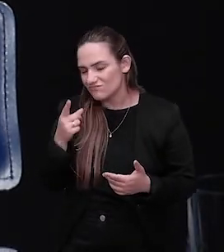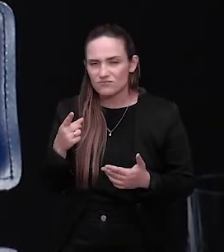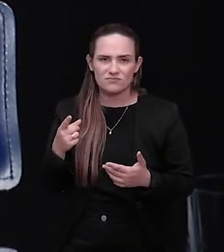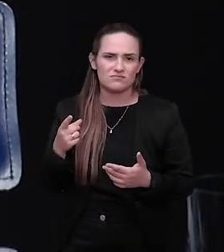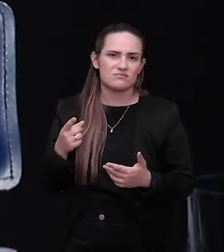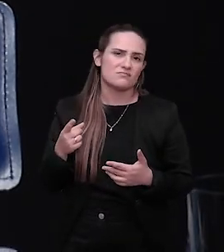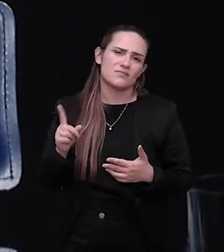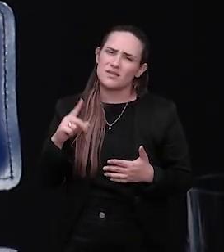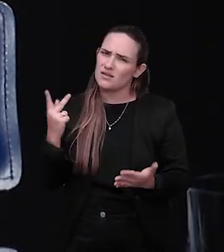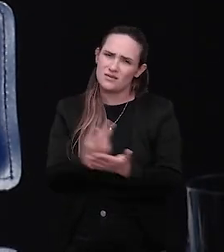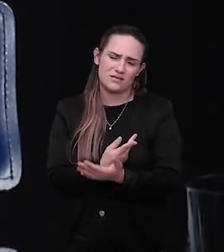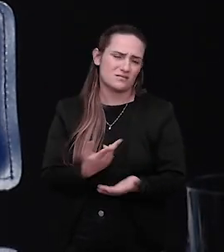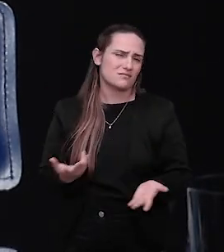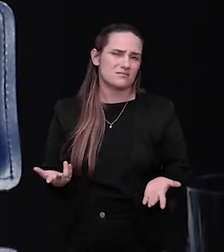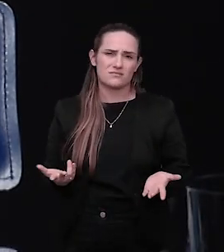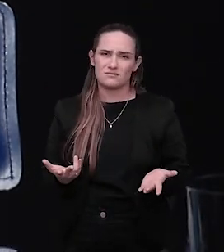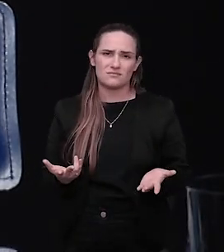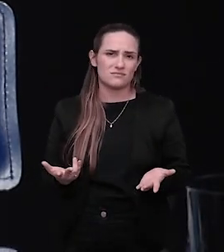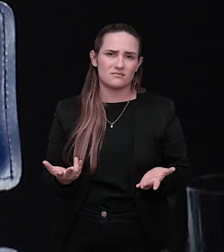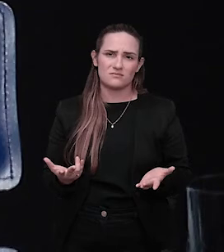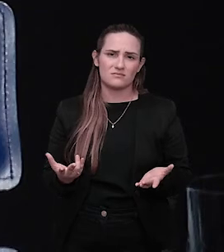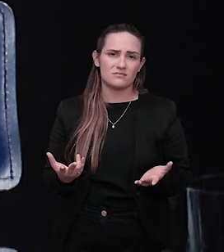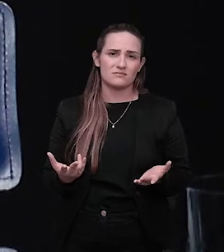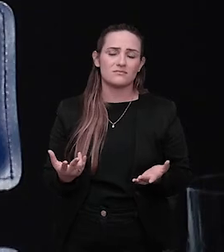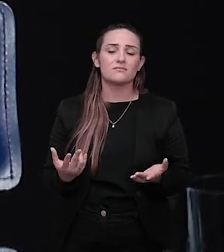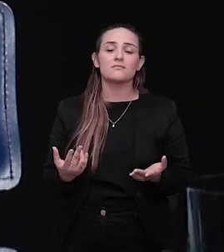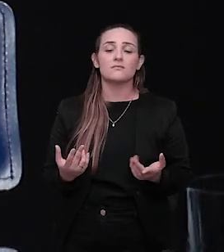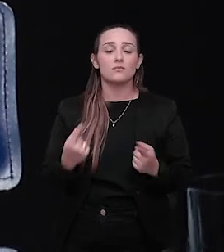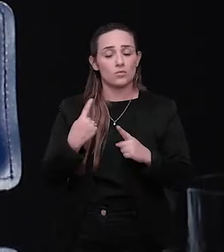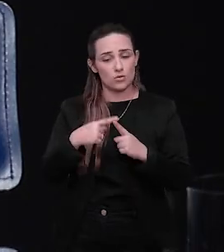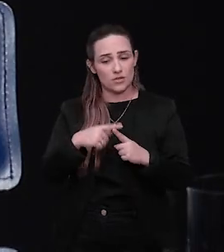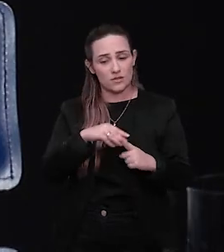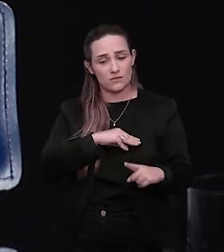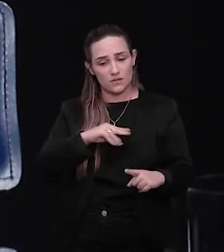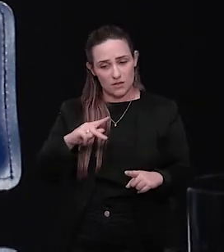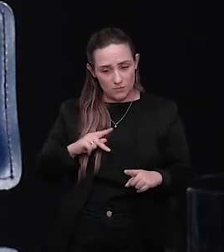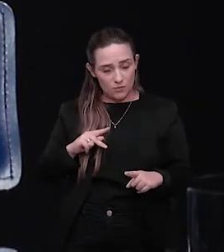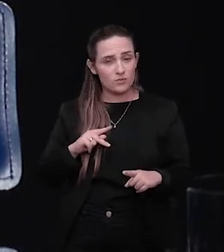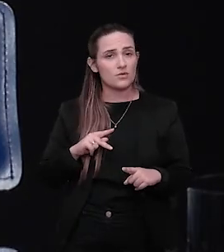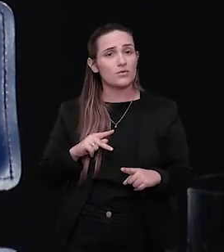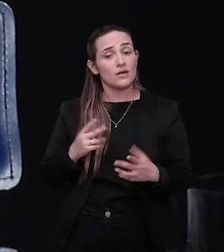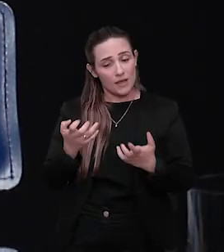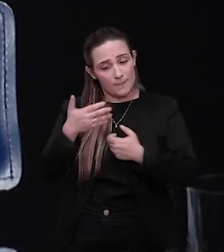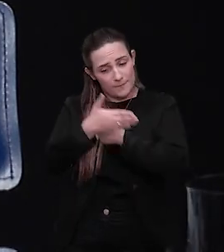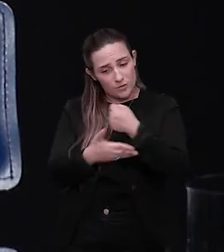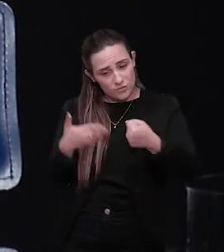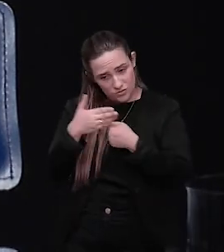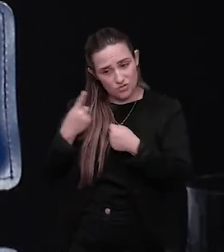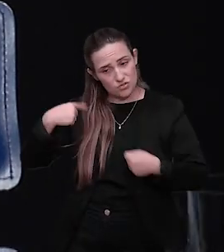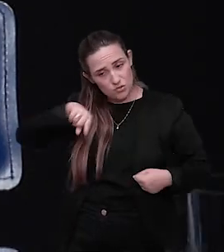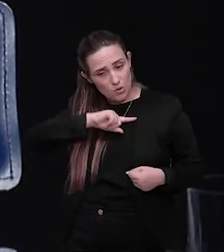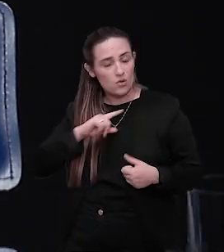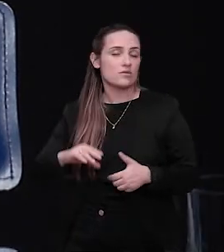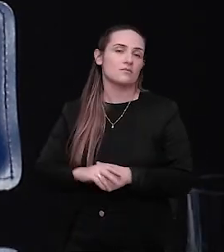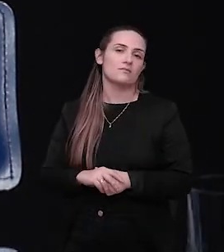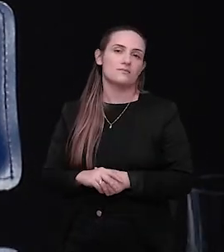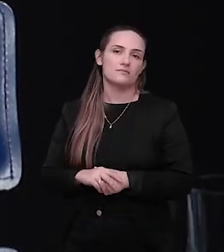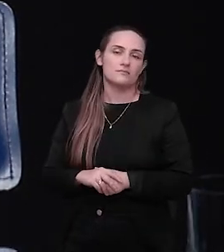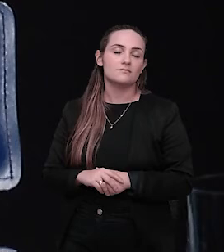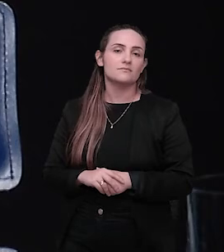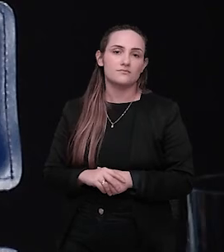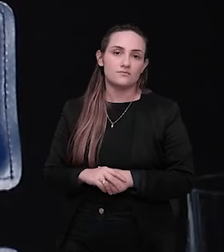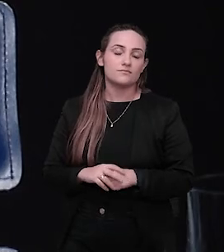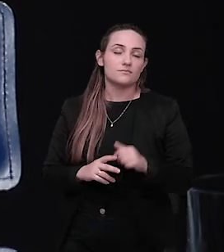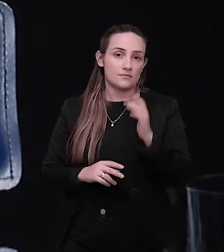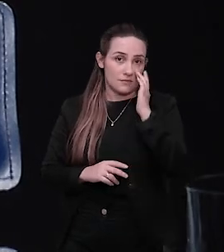coisas se aperfeiçoarem, e é um erro, né? Porque esse instituto vem justamente para proteger as pessoas, para proteger a gente mesmo, né? Quando você tem